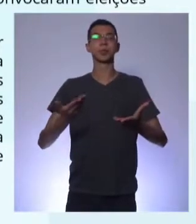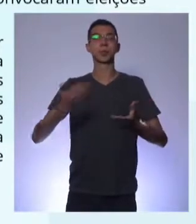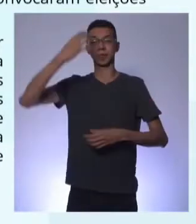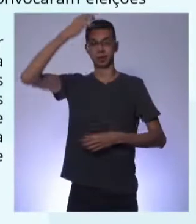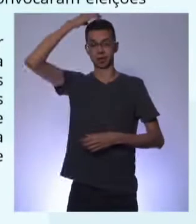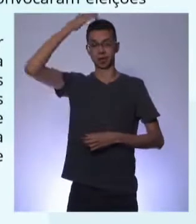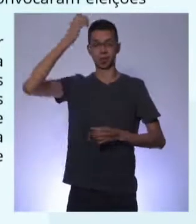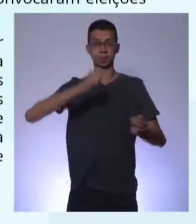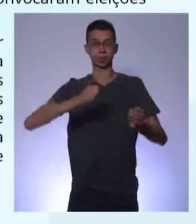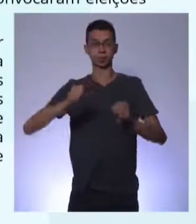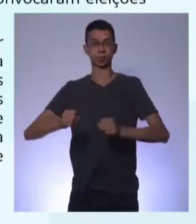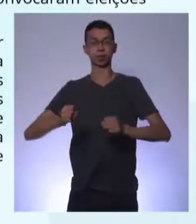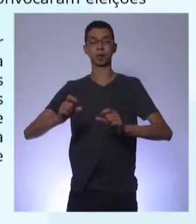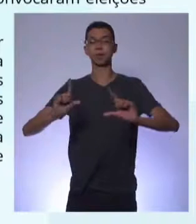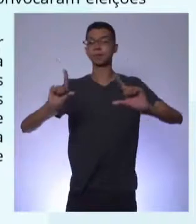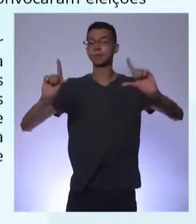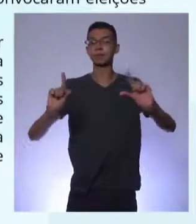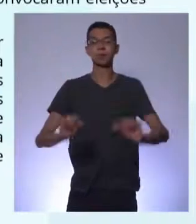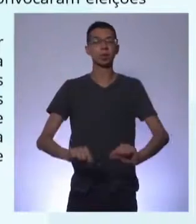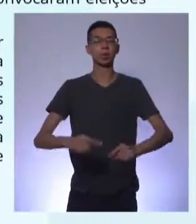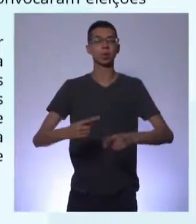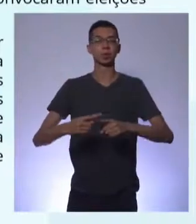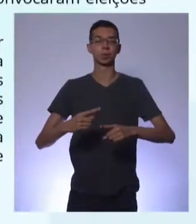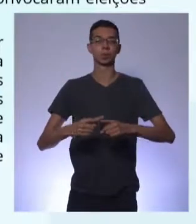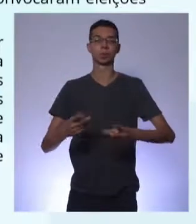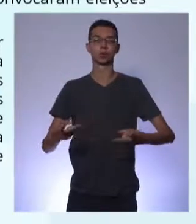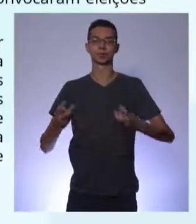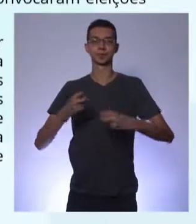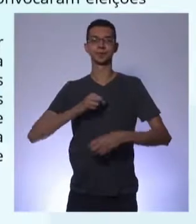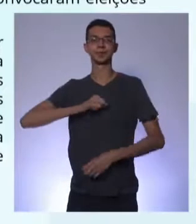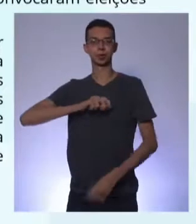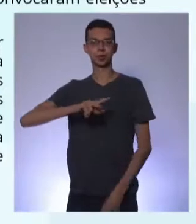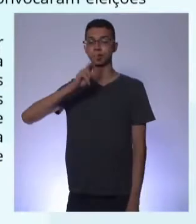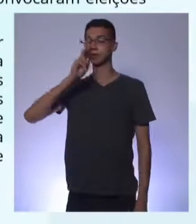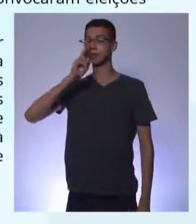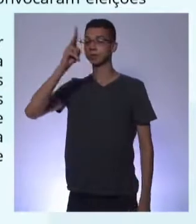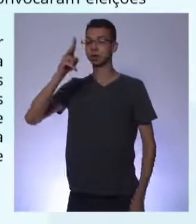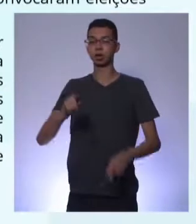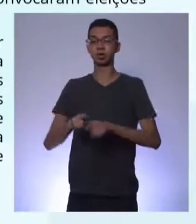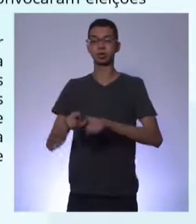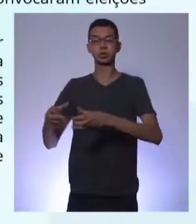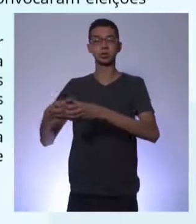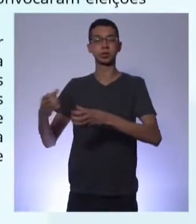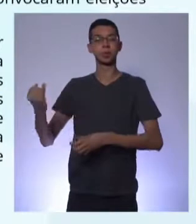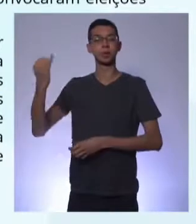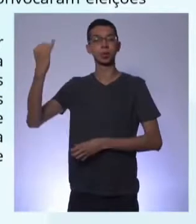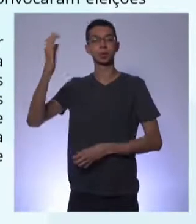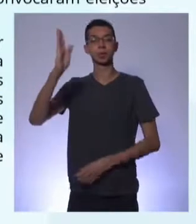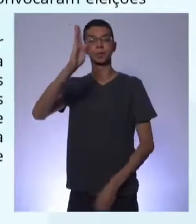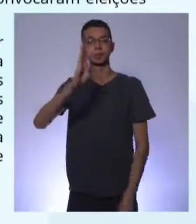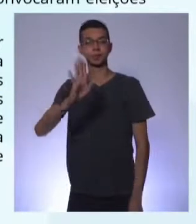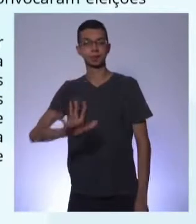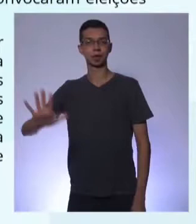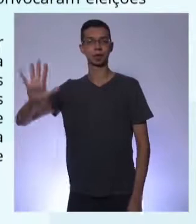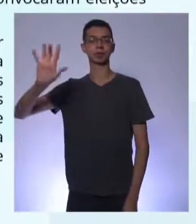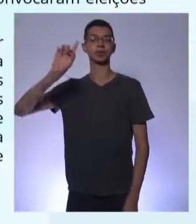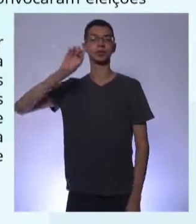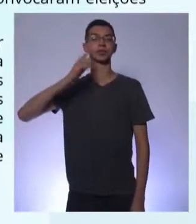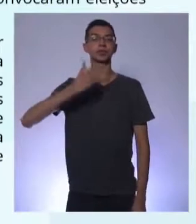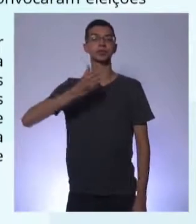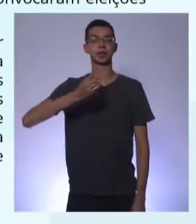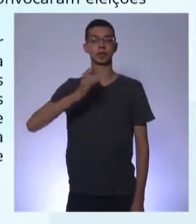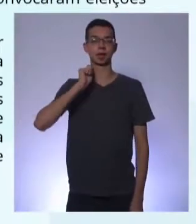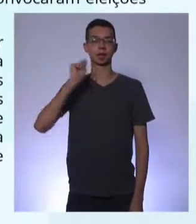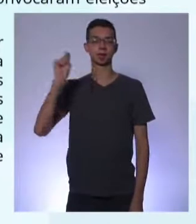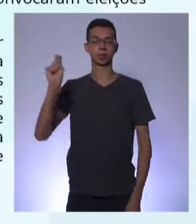rei, devido a fortes pressões advindas de Portugal e de grupos importantes no Brasil. No dia 26 de abril